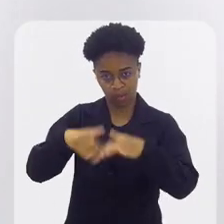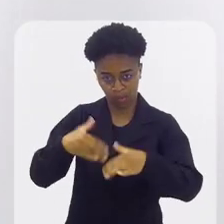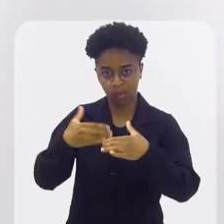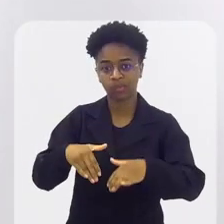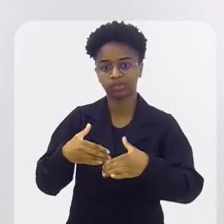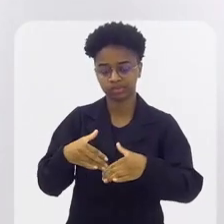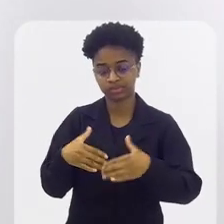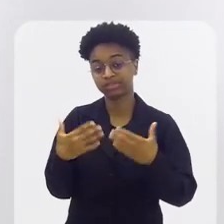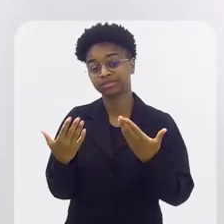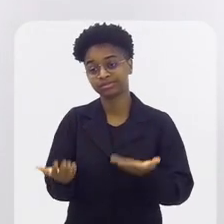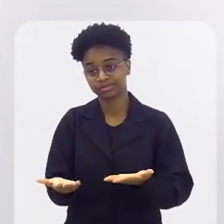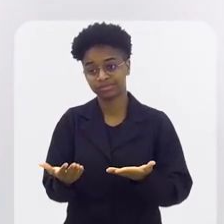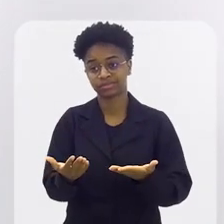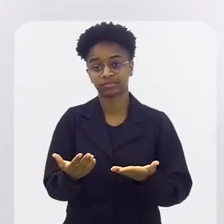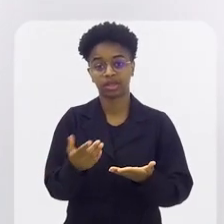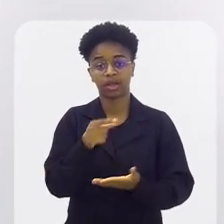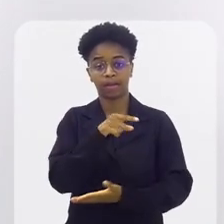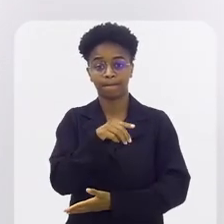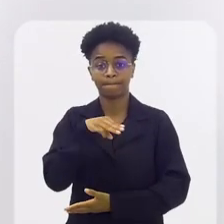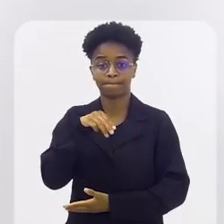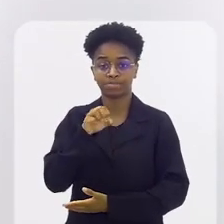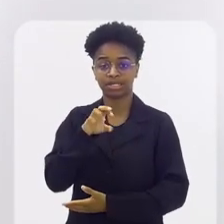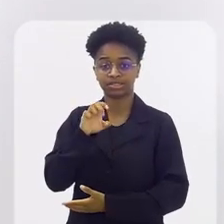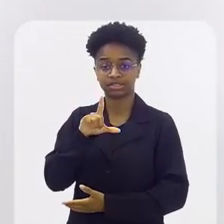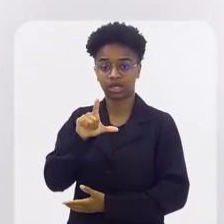vai ser um concurso. Isso. Então